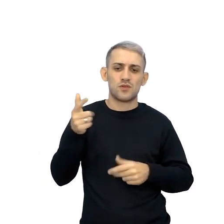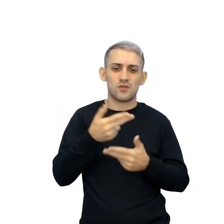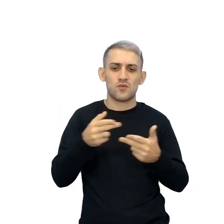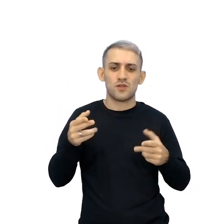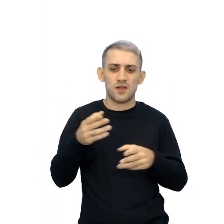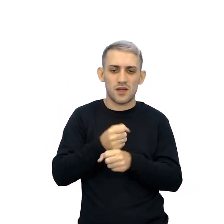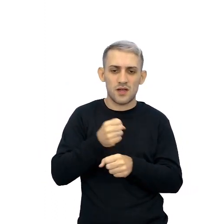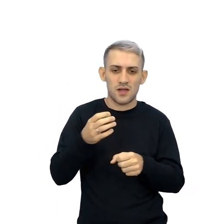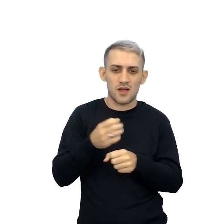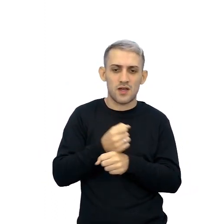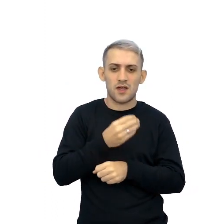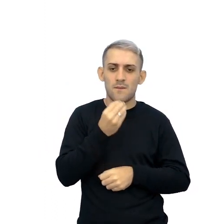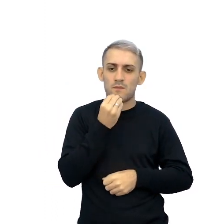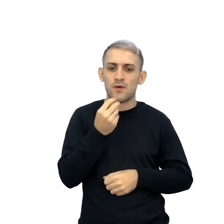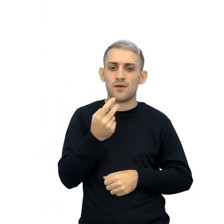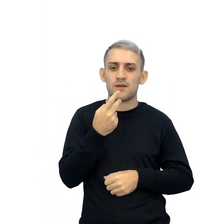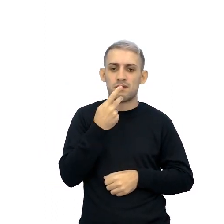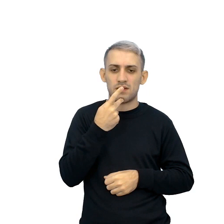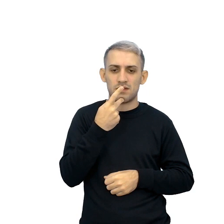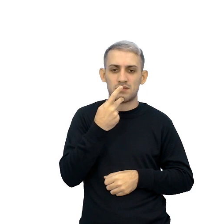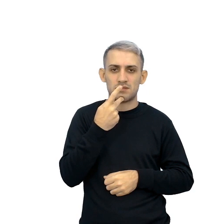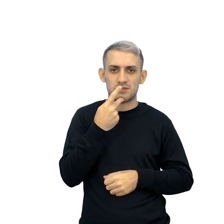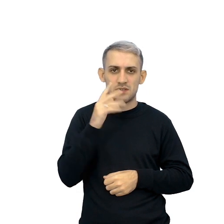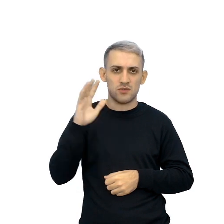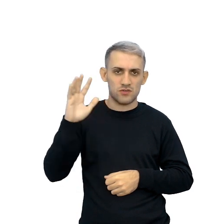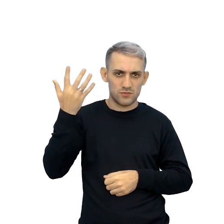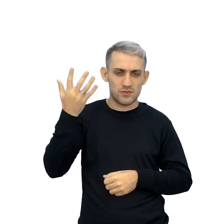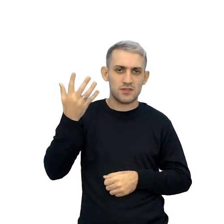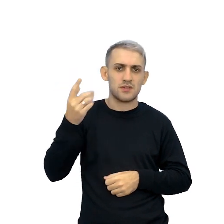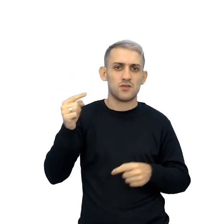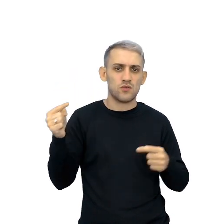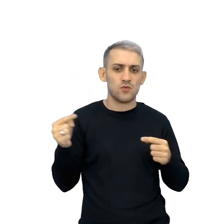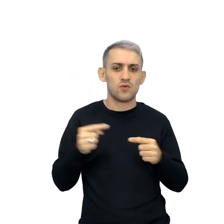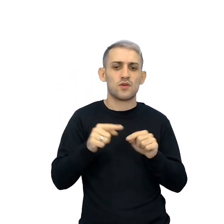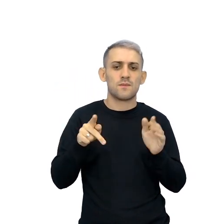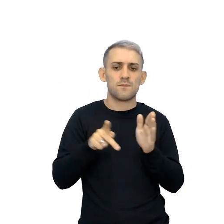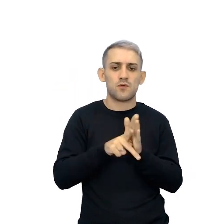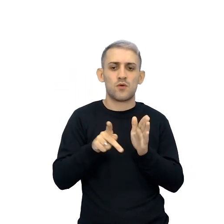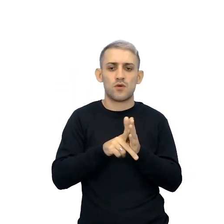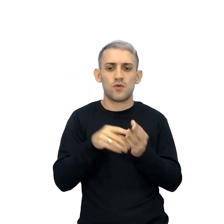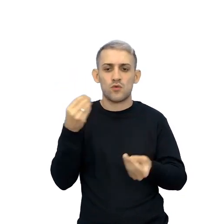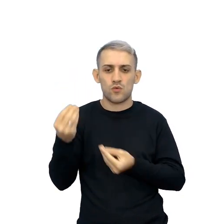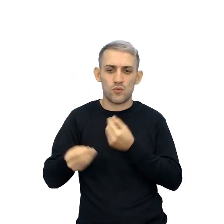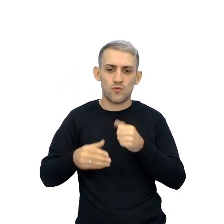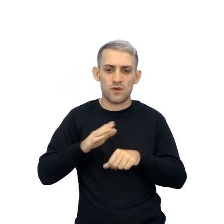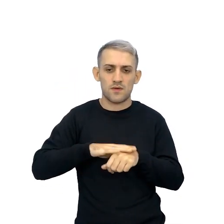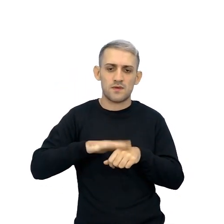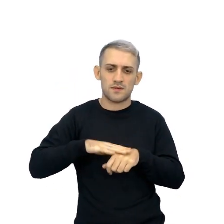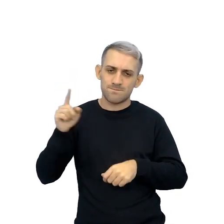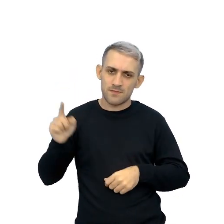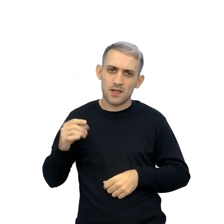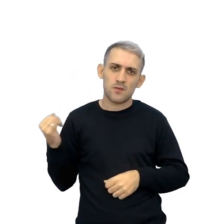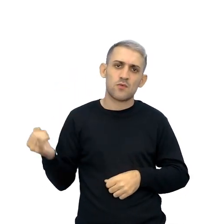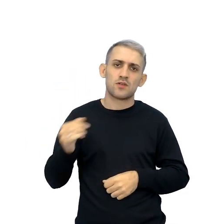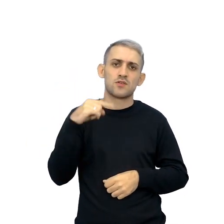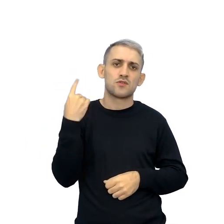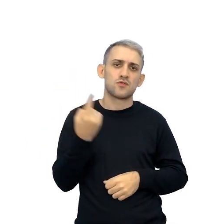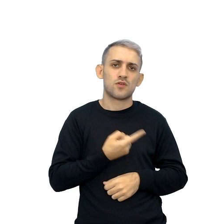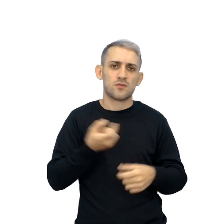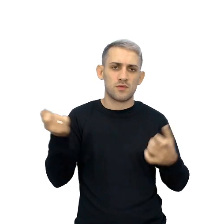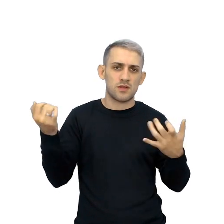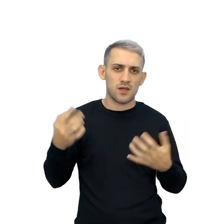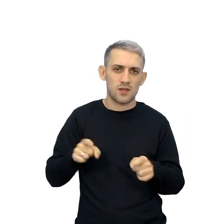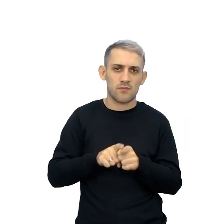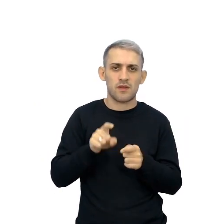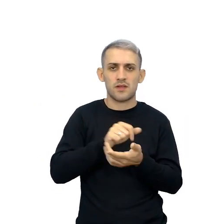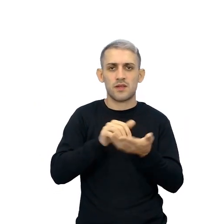calcular a probabilidade de eventos, né? Com base na construção do espaço amostral, isso é muito importante que a gente vai trazer na atividade,